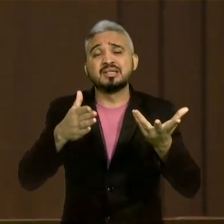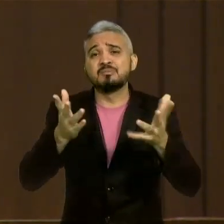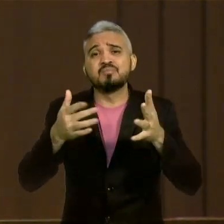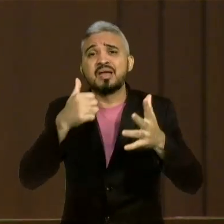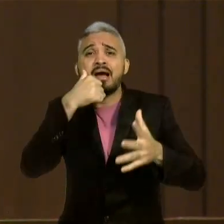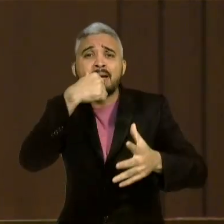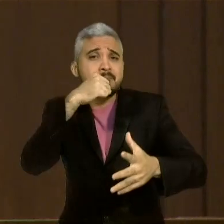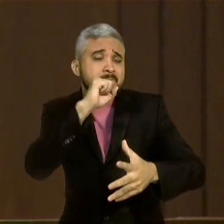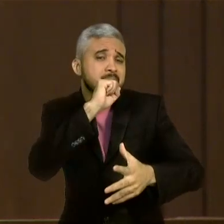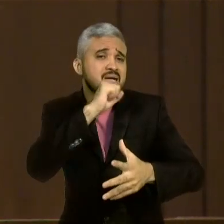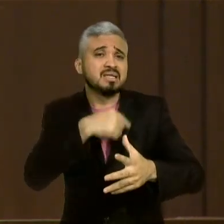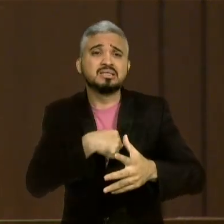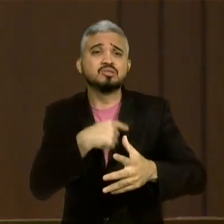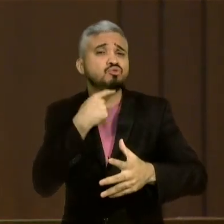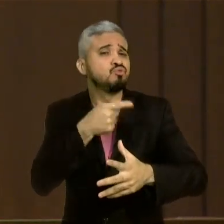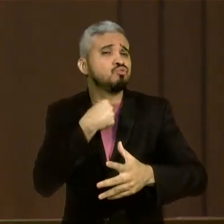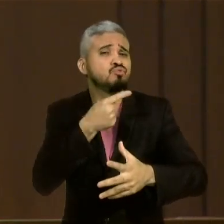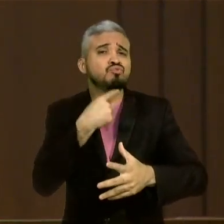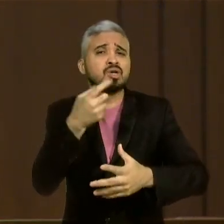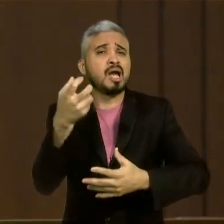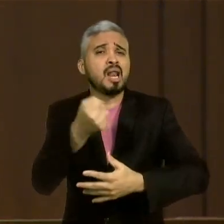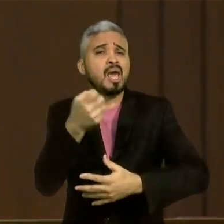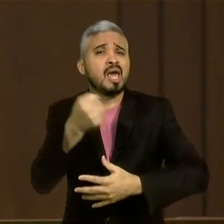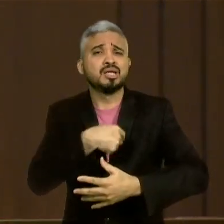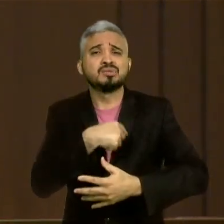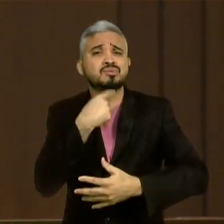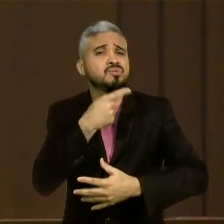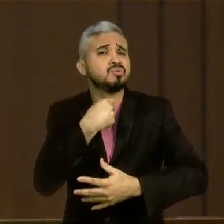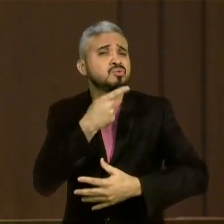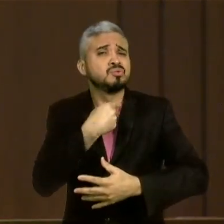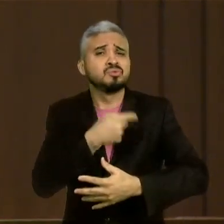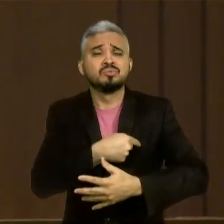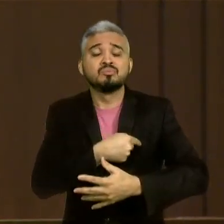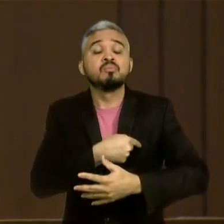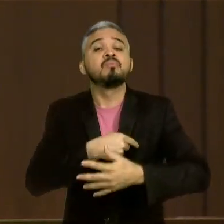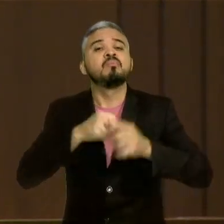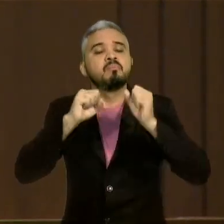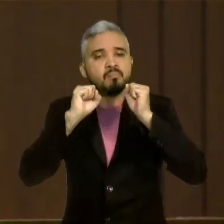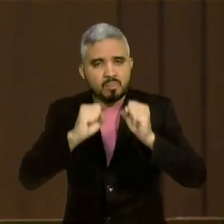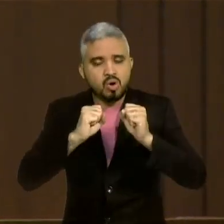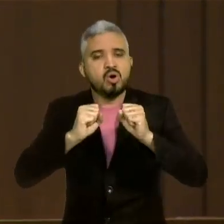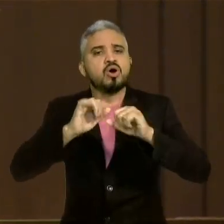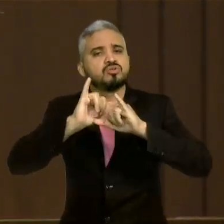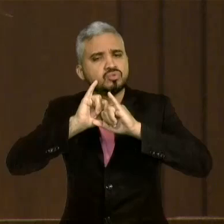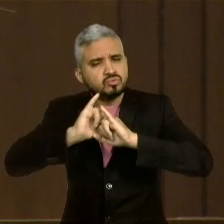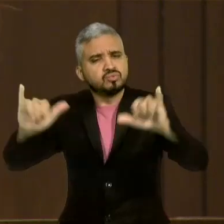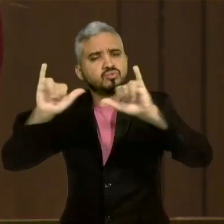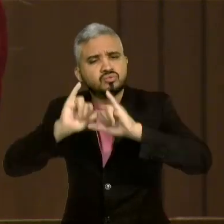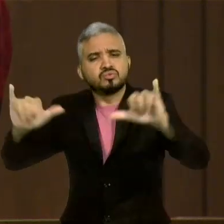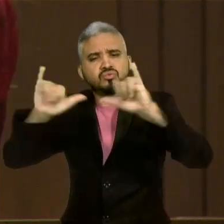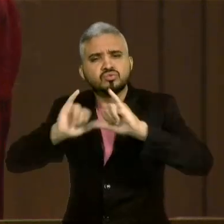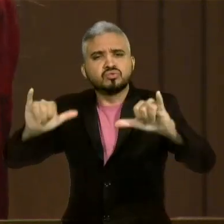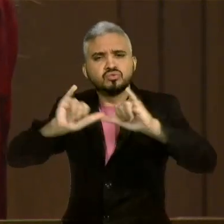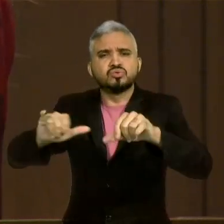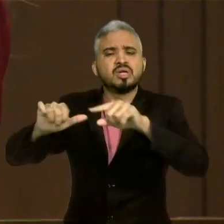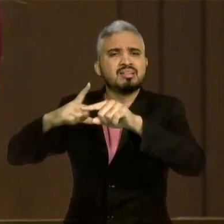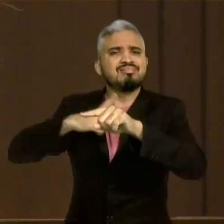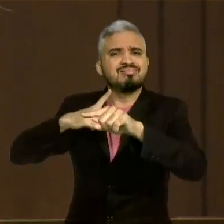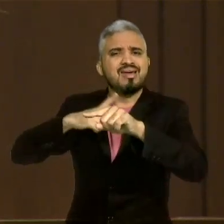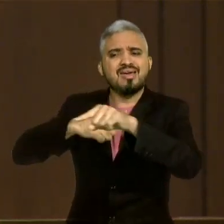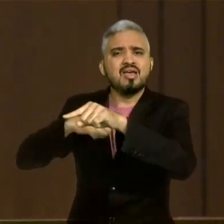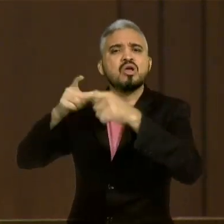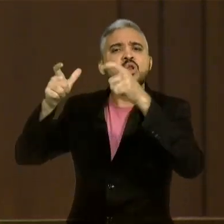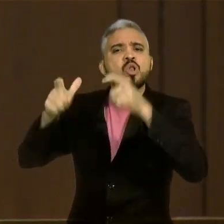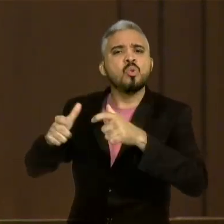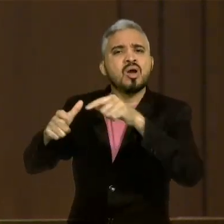esse aleitamento materno, para que saibam, para que se divulgue os bancos de leite que existem no nosso